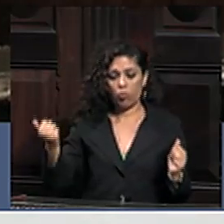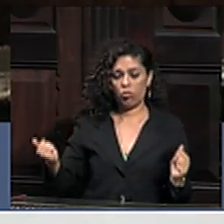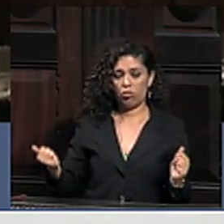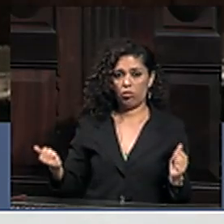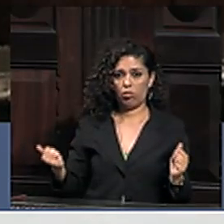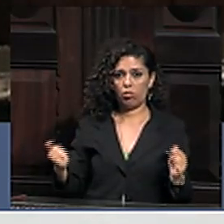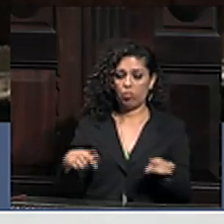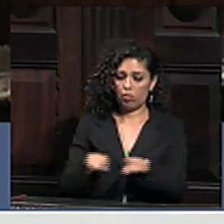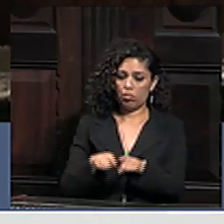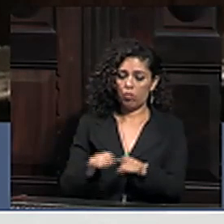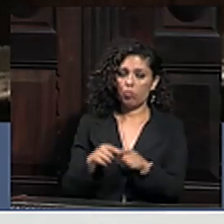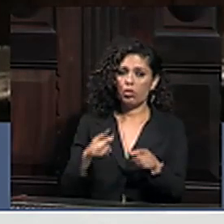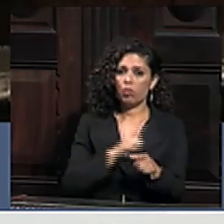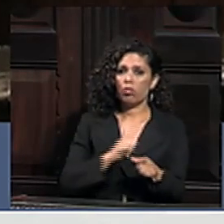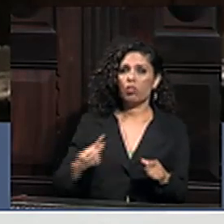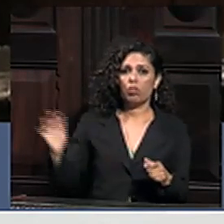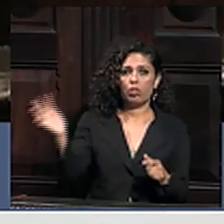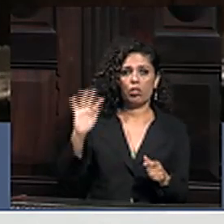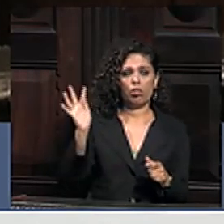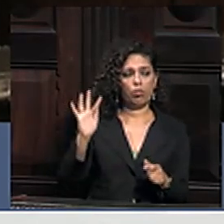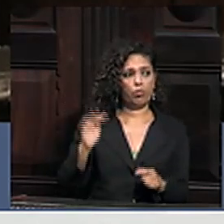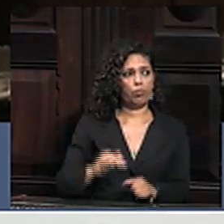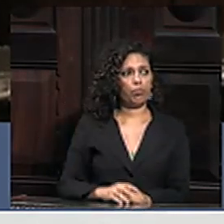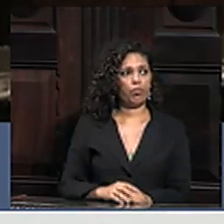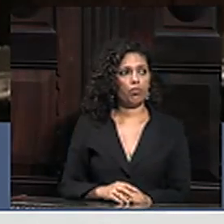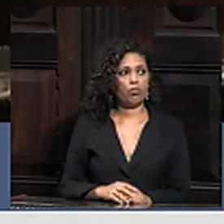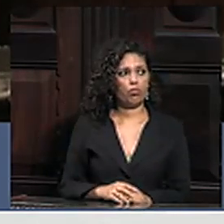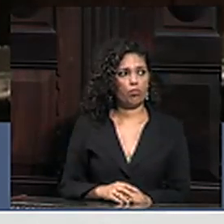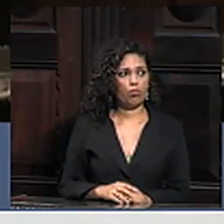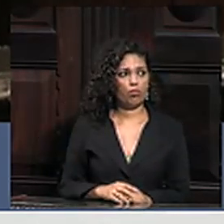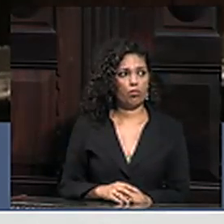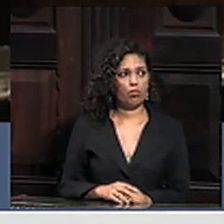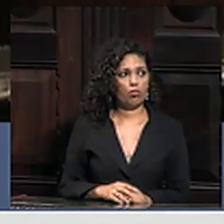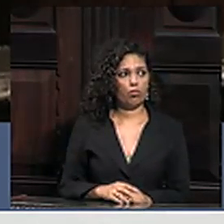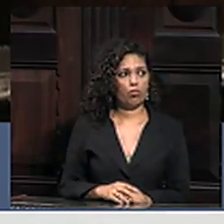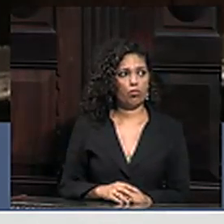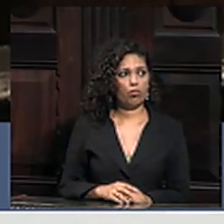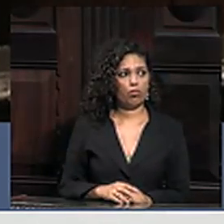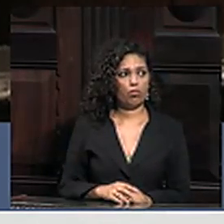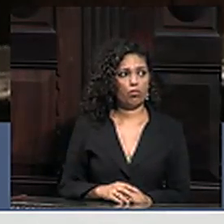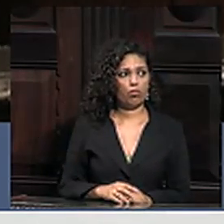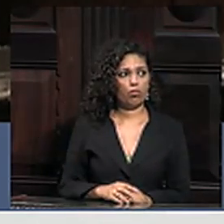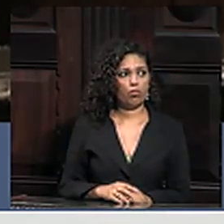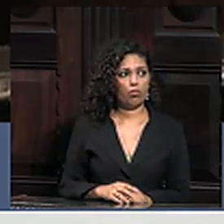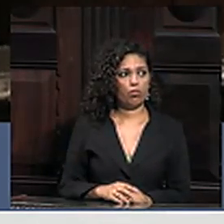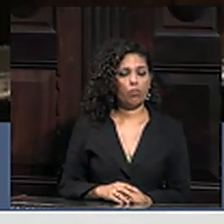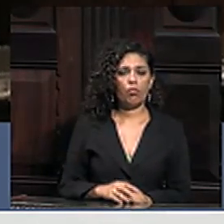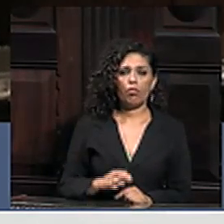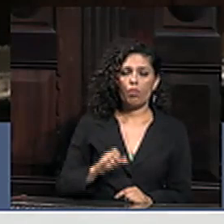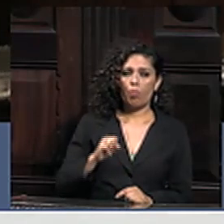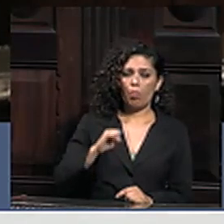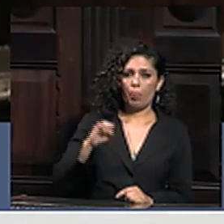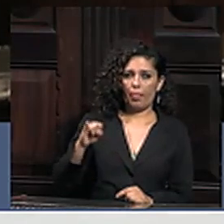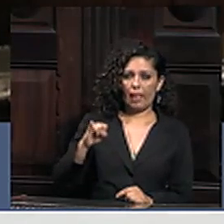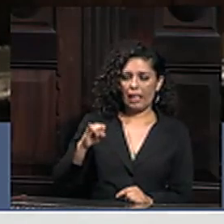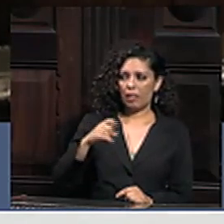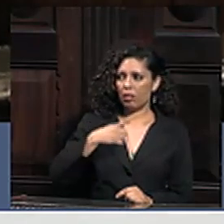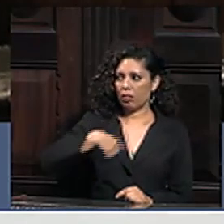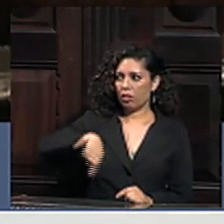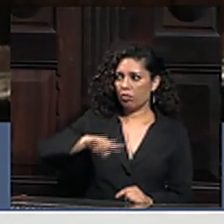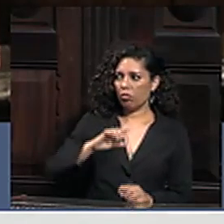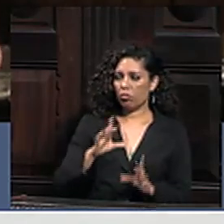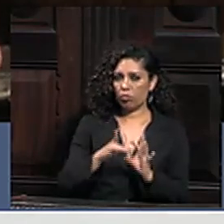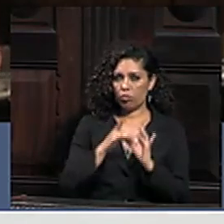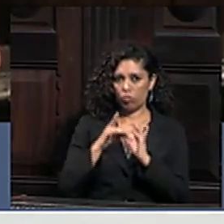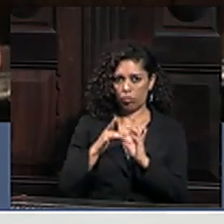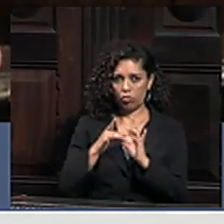corta. Existe até a Câmara Metropolitana, que tem que se reativar o trabalho,